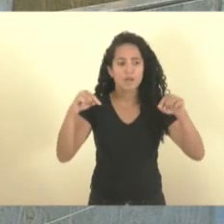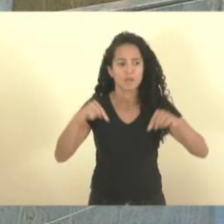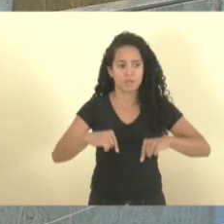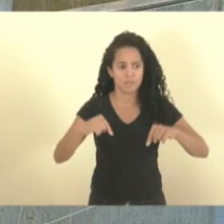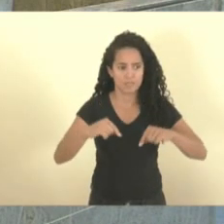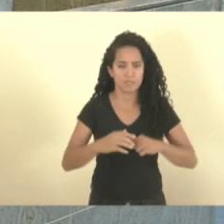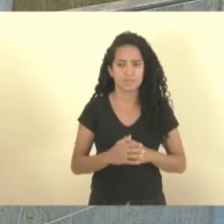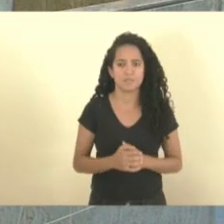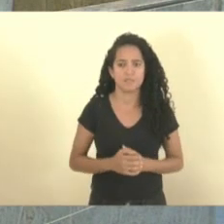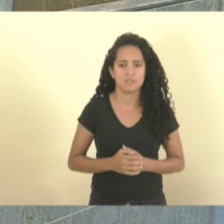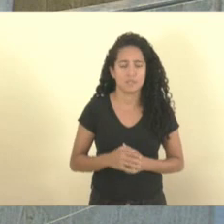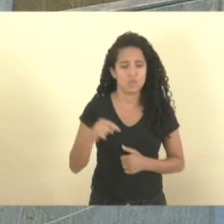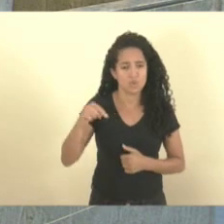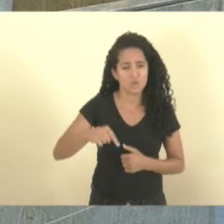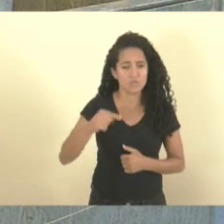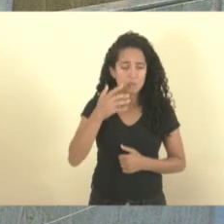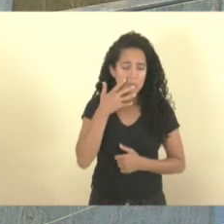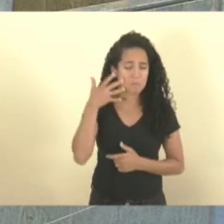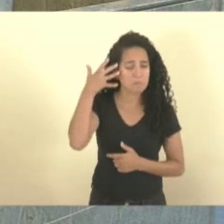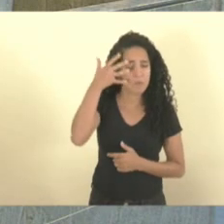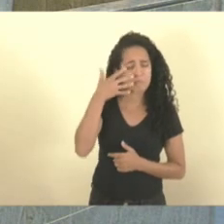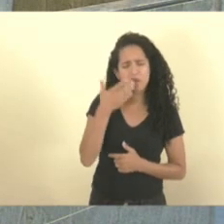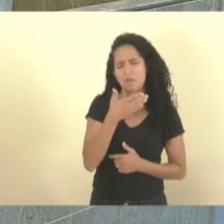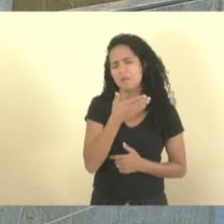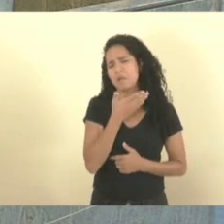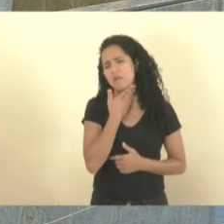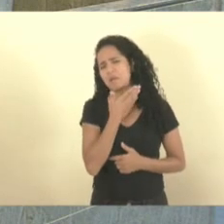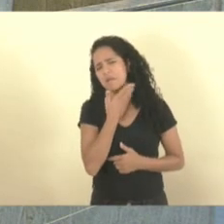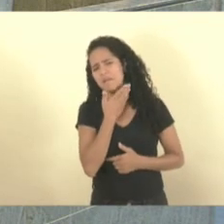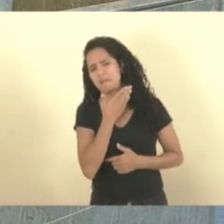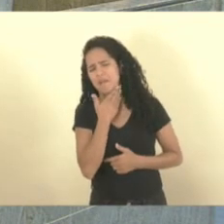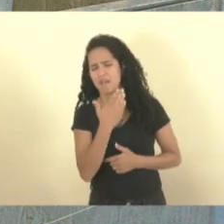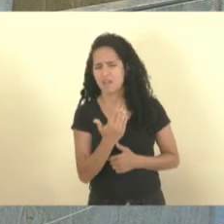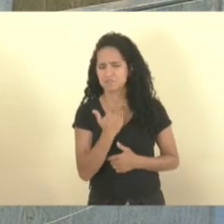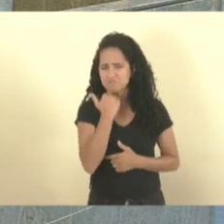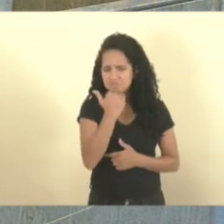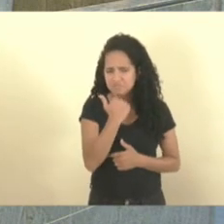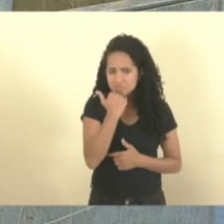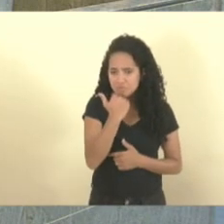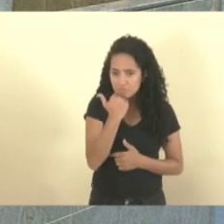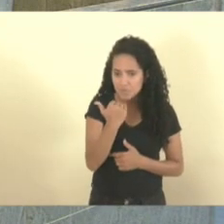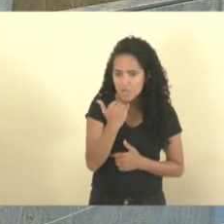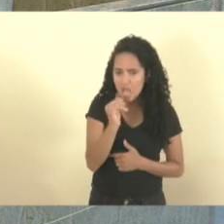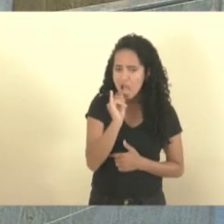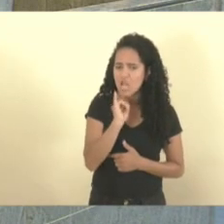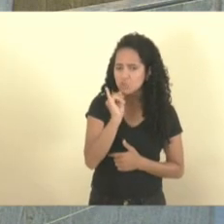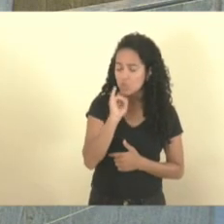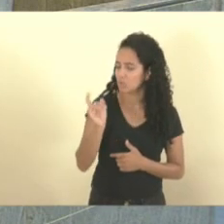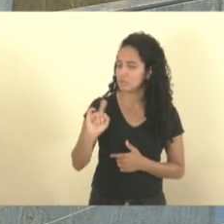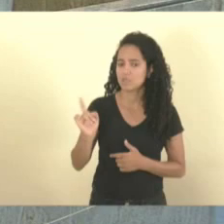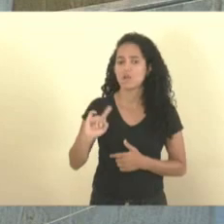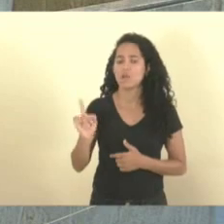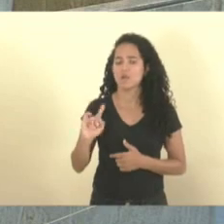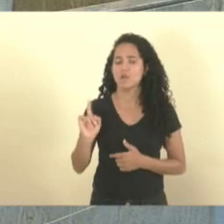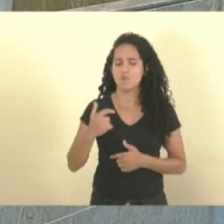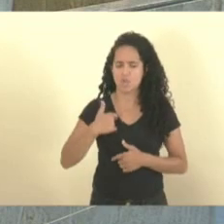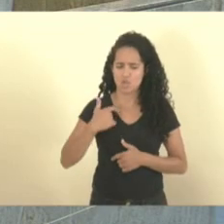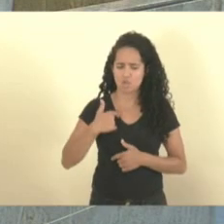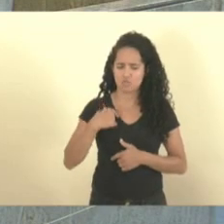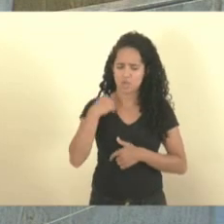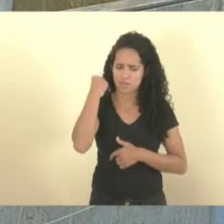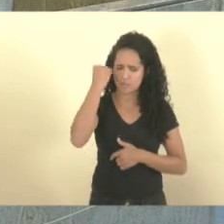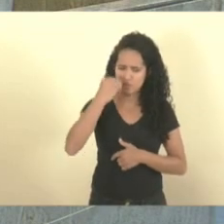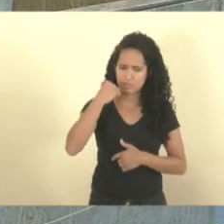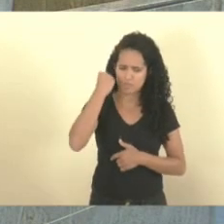não estamos aqui fazendo discurso de papo furado, não. Eu não sou papo furado, não. Eu sou um deputado que tem 10 mandatos. 10 mandatos não é